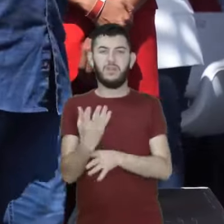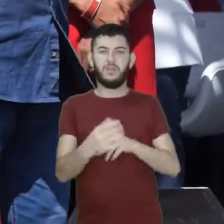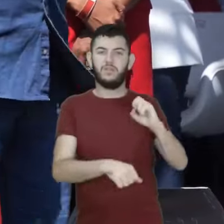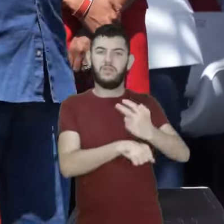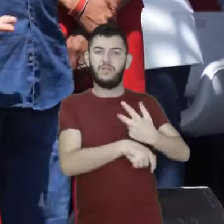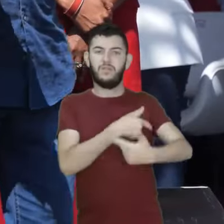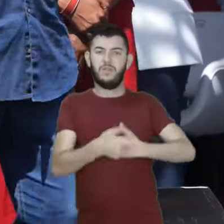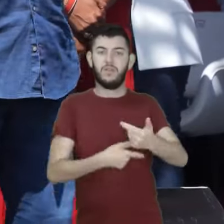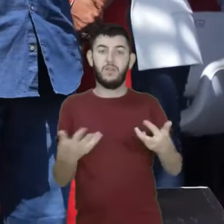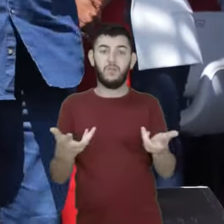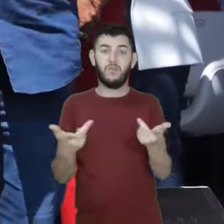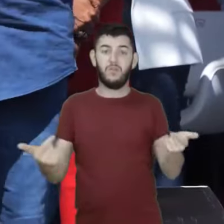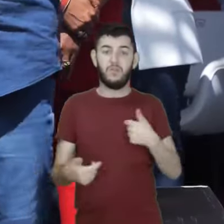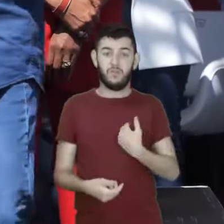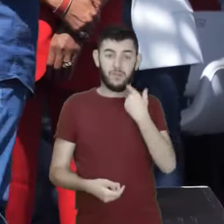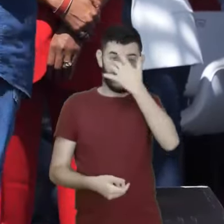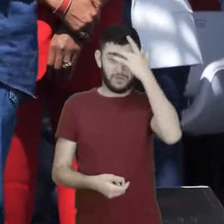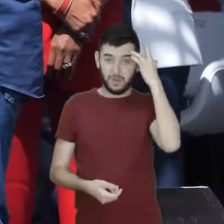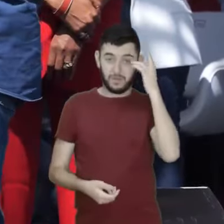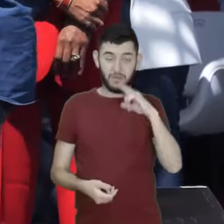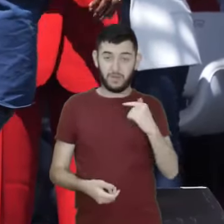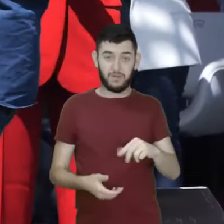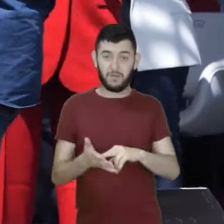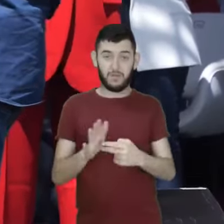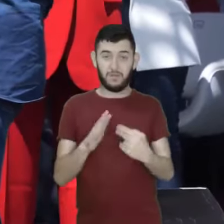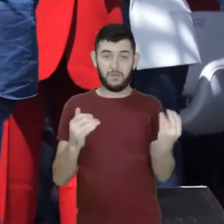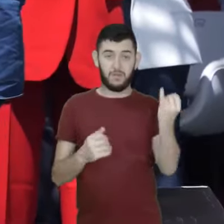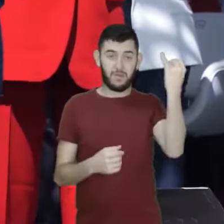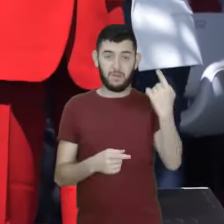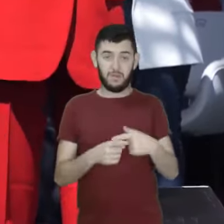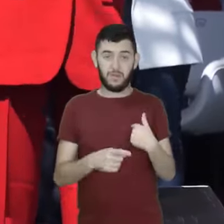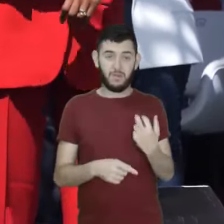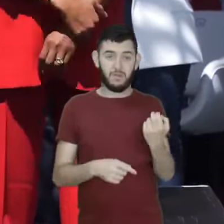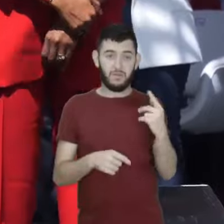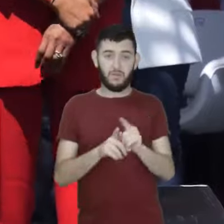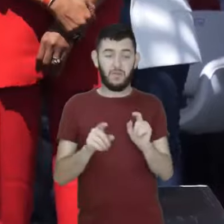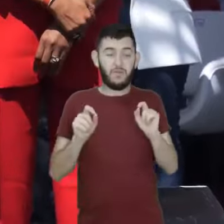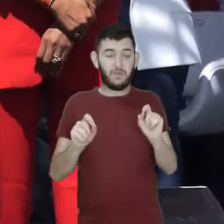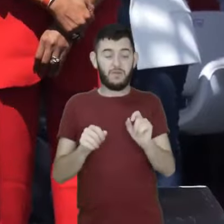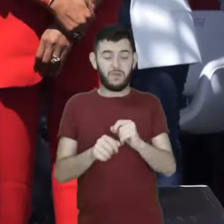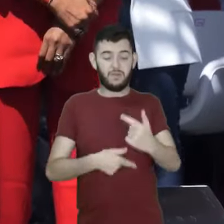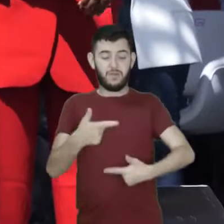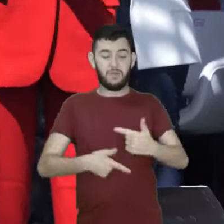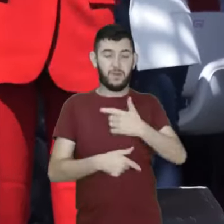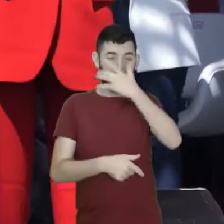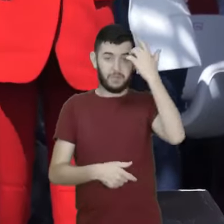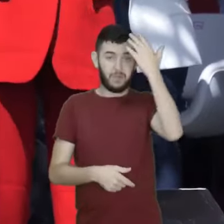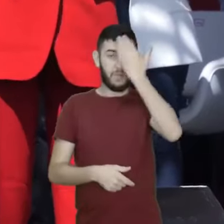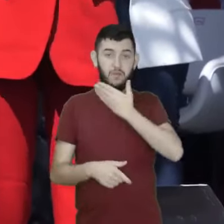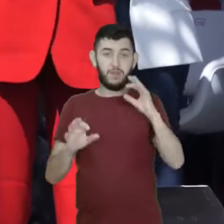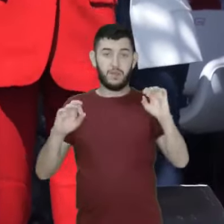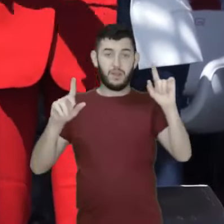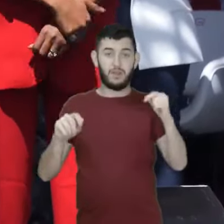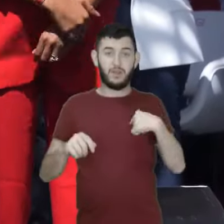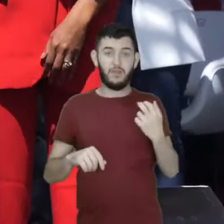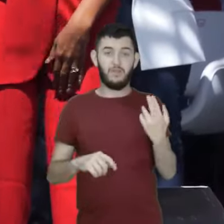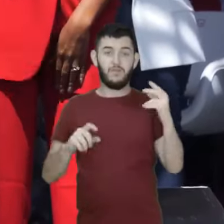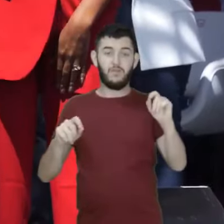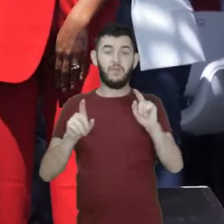é importante. Eu vou enterrar dinheiro, o povo não vai ver. Eu vou deixar a orla bem bonita. Agora, quando